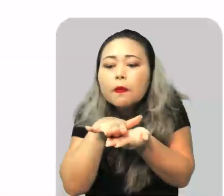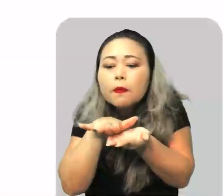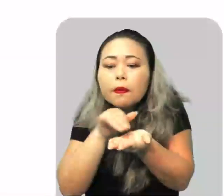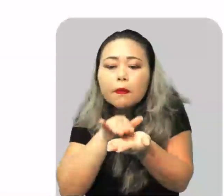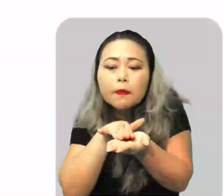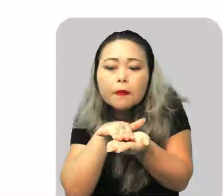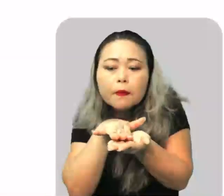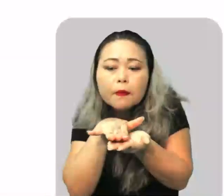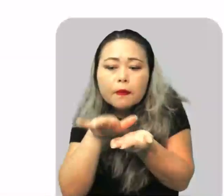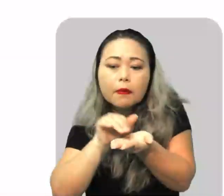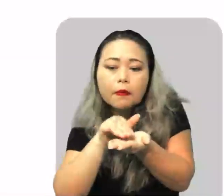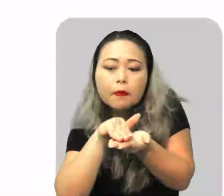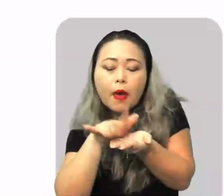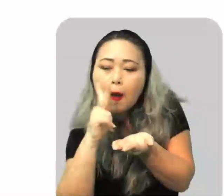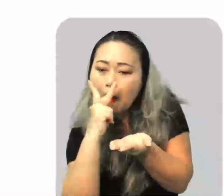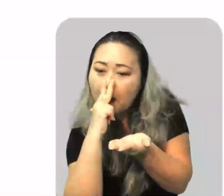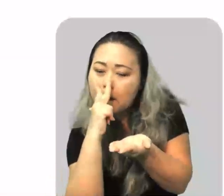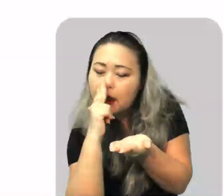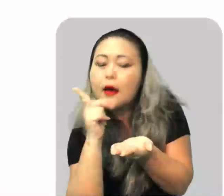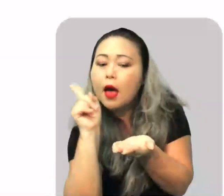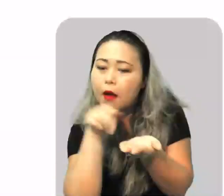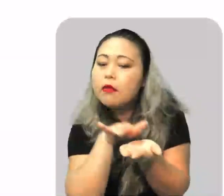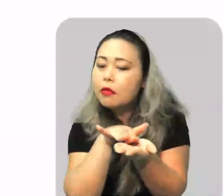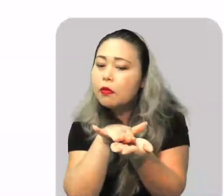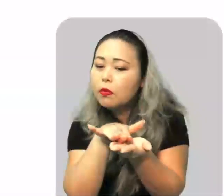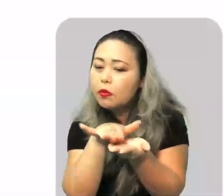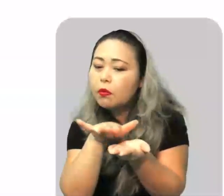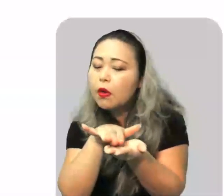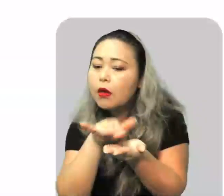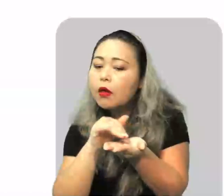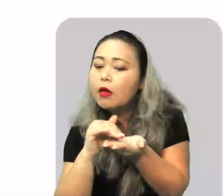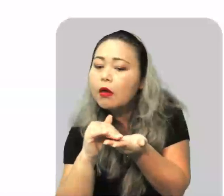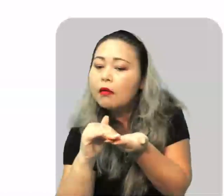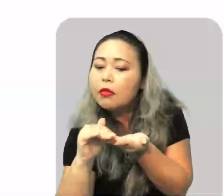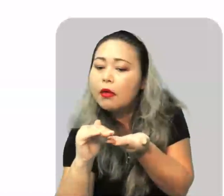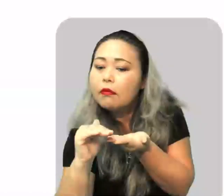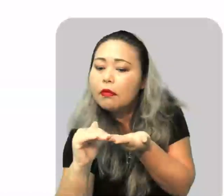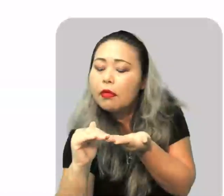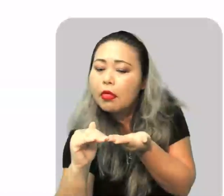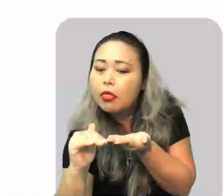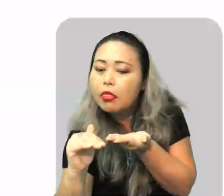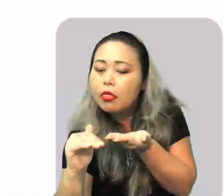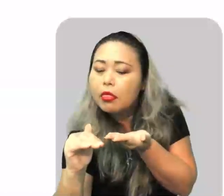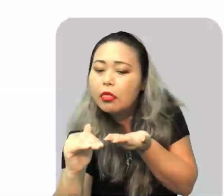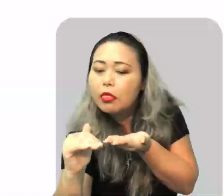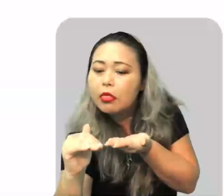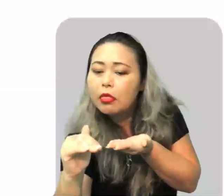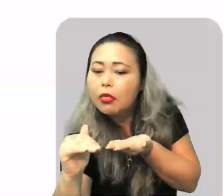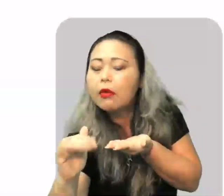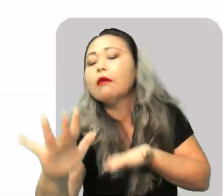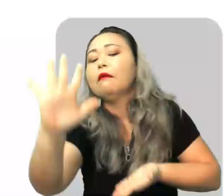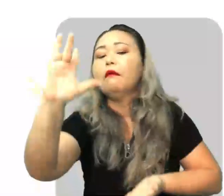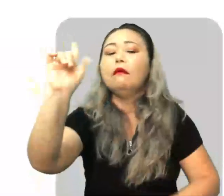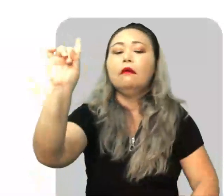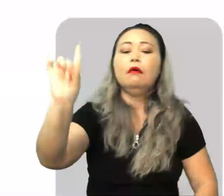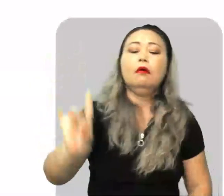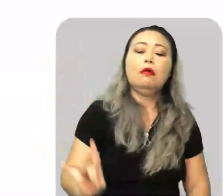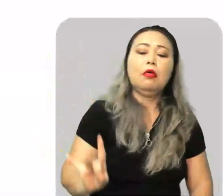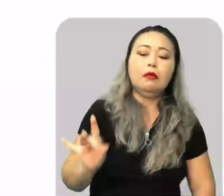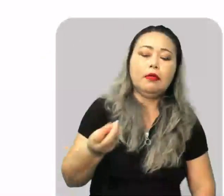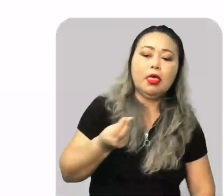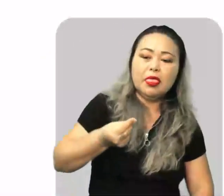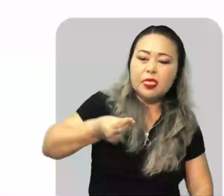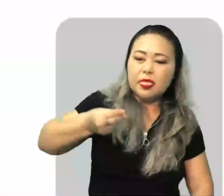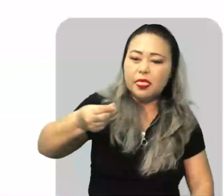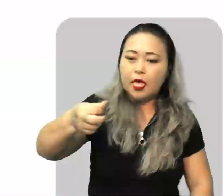deslizamento, né? Nem parece uma locomoção, mas é uma locomoção. Eles vão deslizando sobre essa